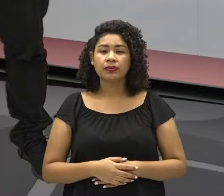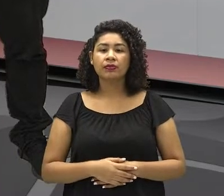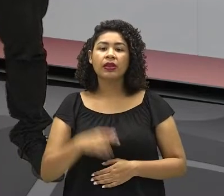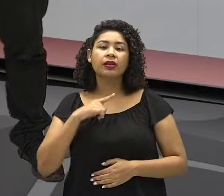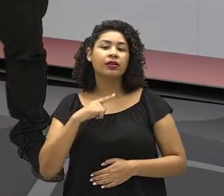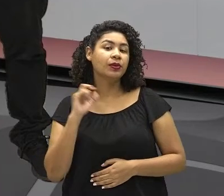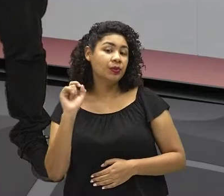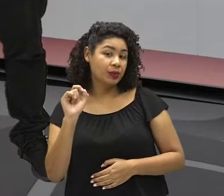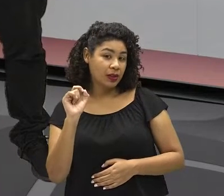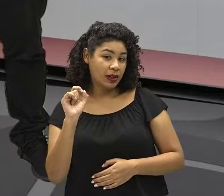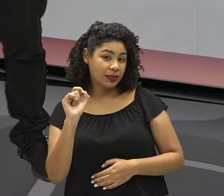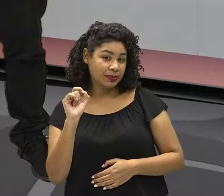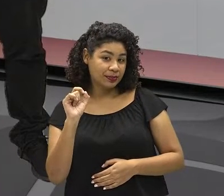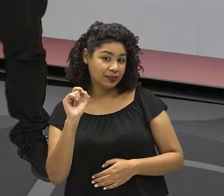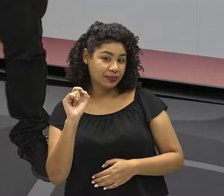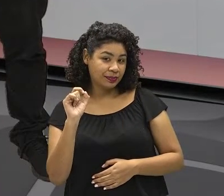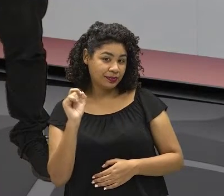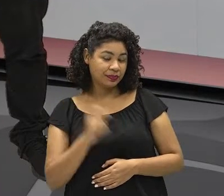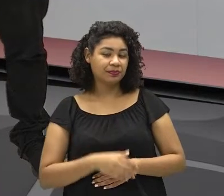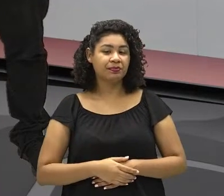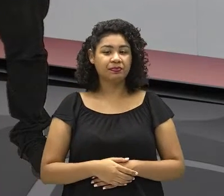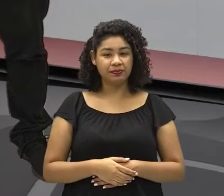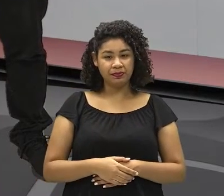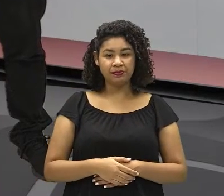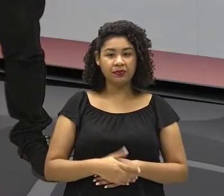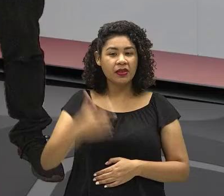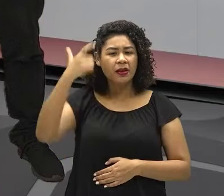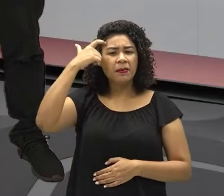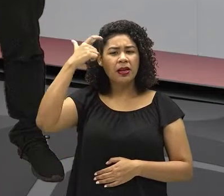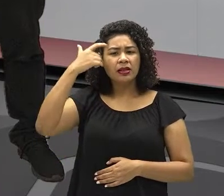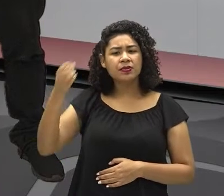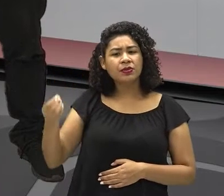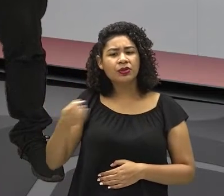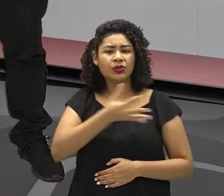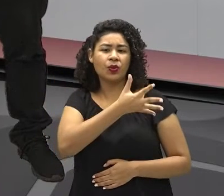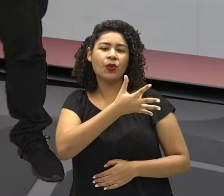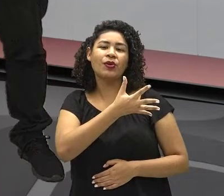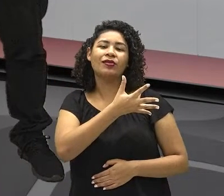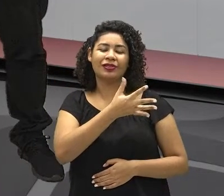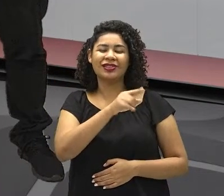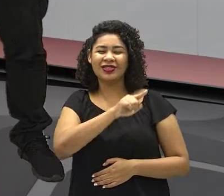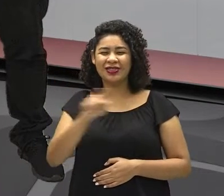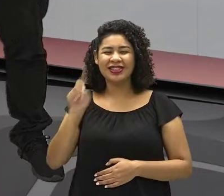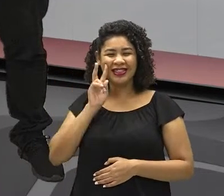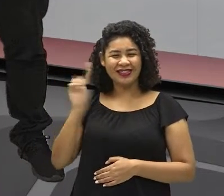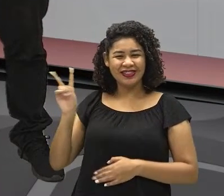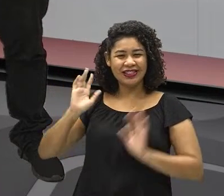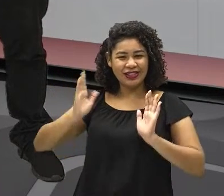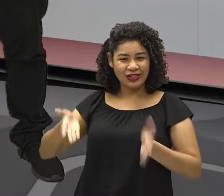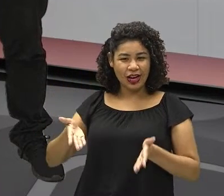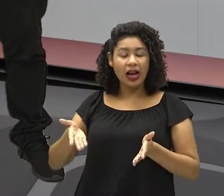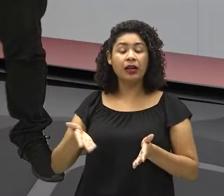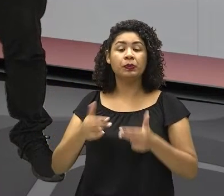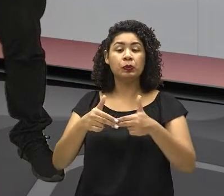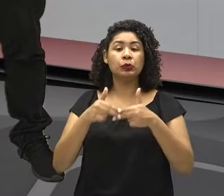então a inclusão daquelas novas formas de pensar, como vocês já viram, a gente vai reforçar com a questão